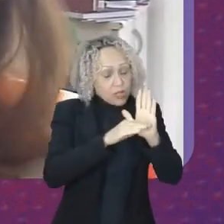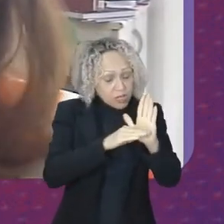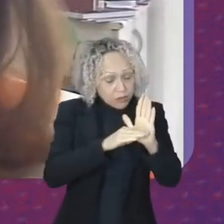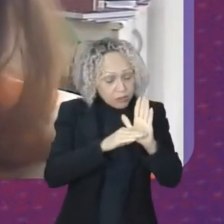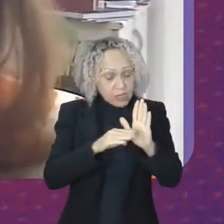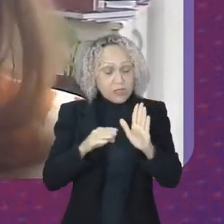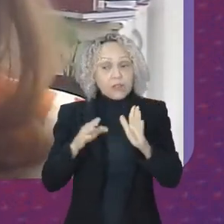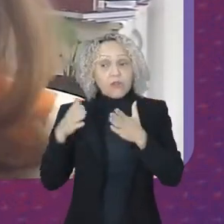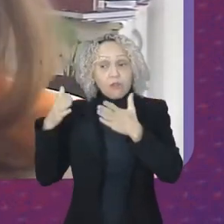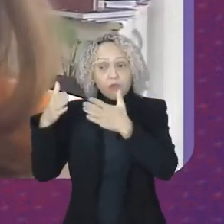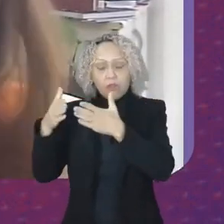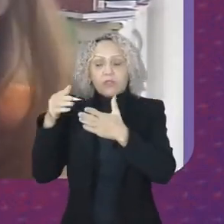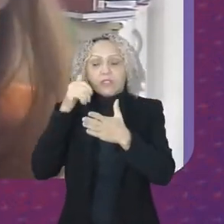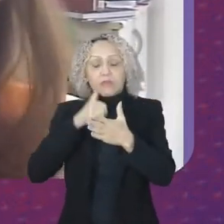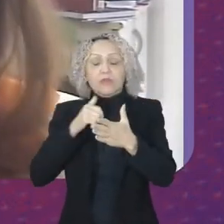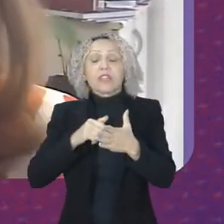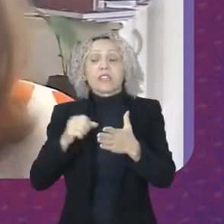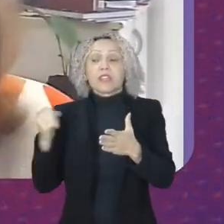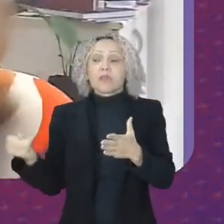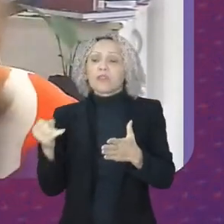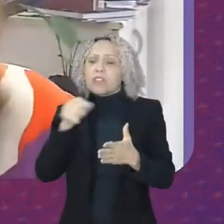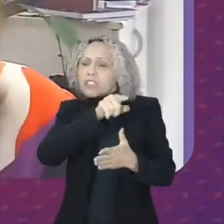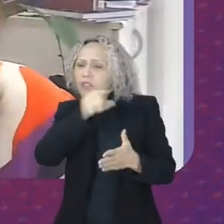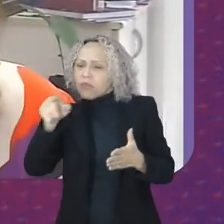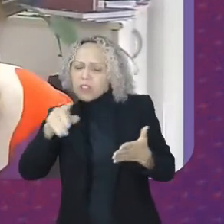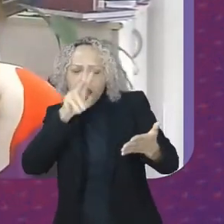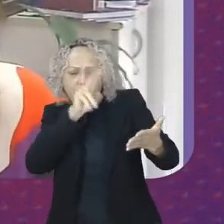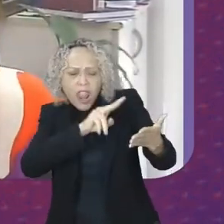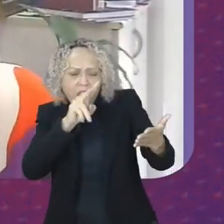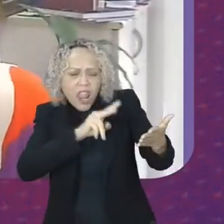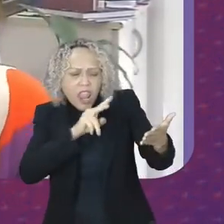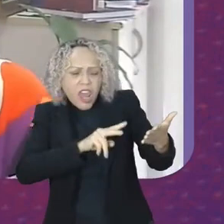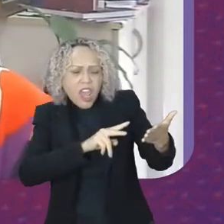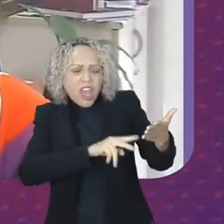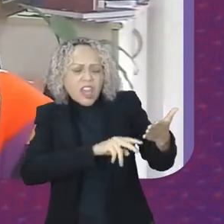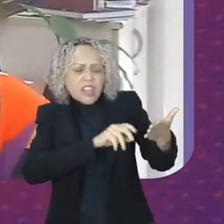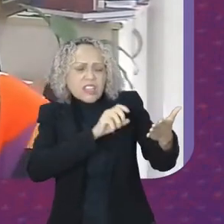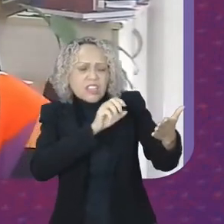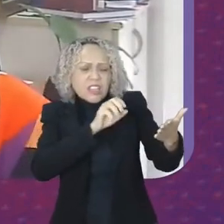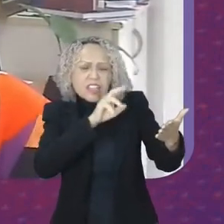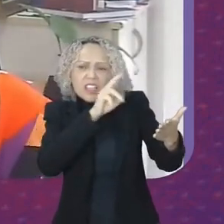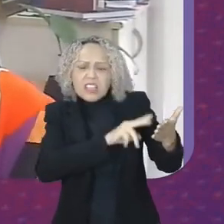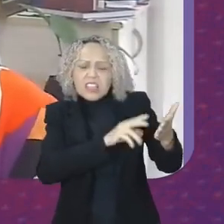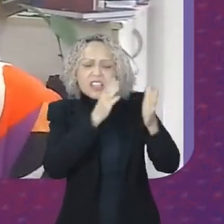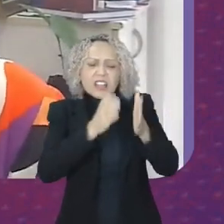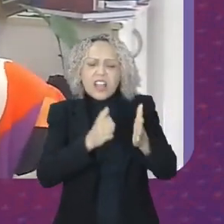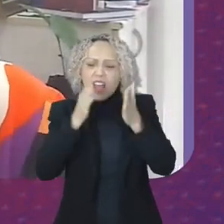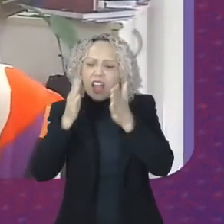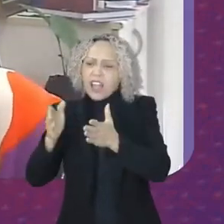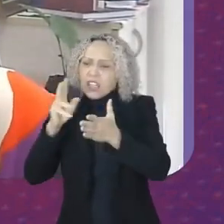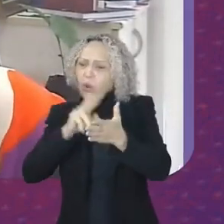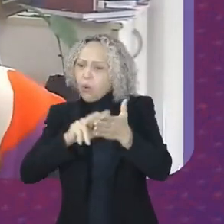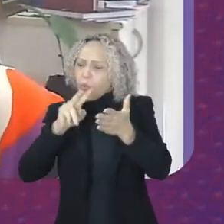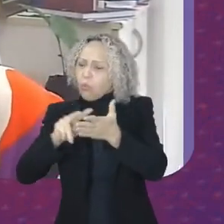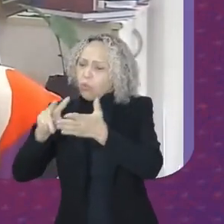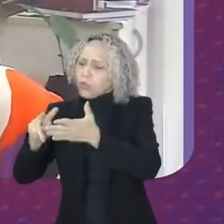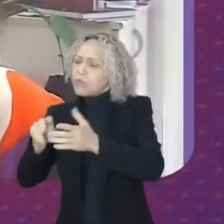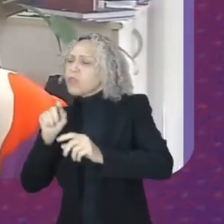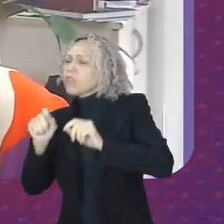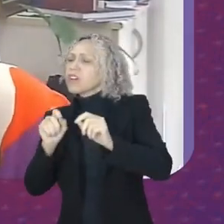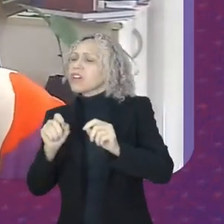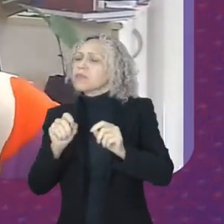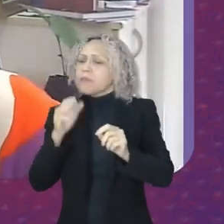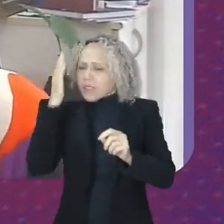Lerem do que se trata cada um dos programas, e não só votar no PPA, que é importante a votação